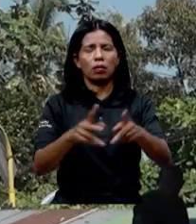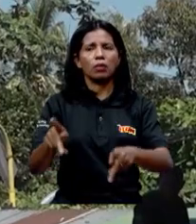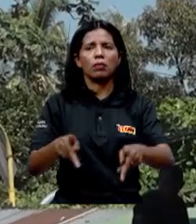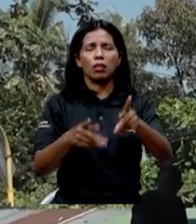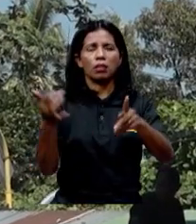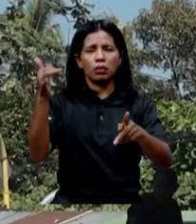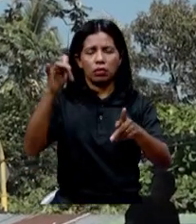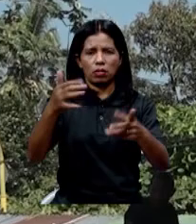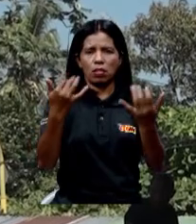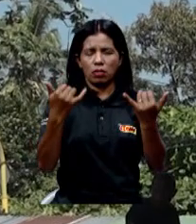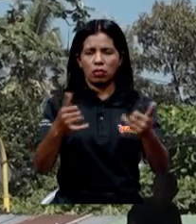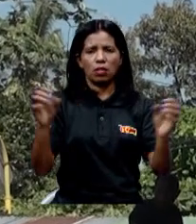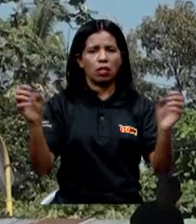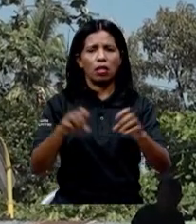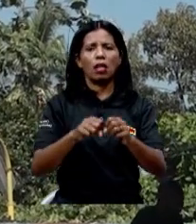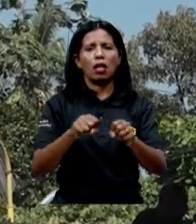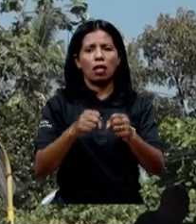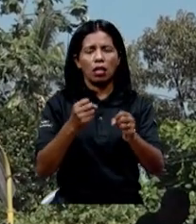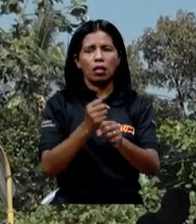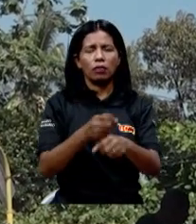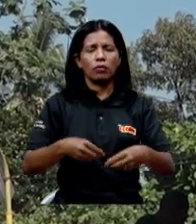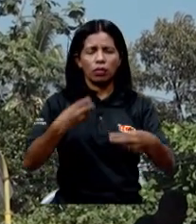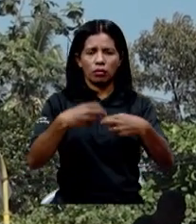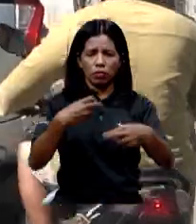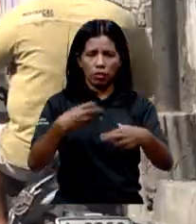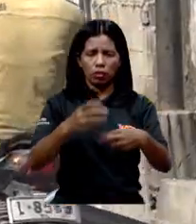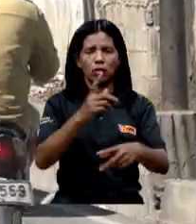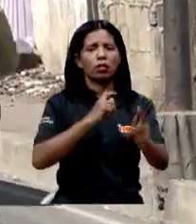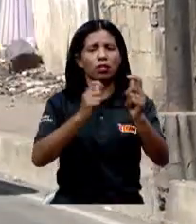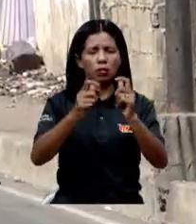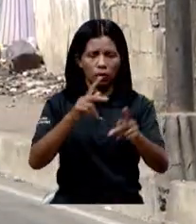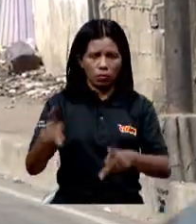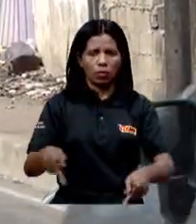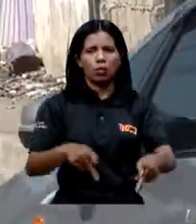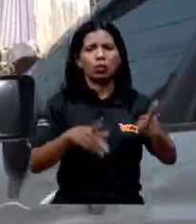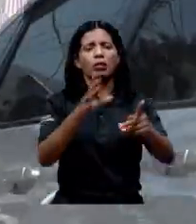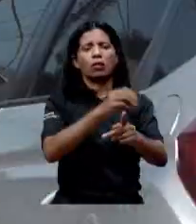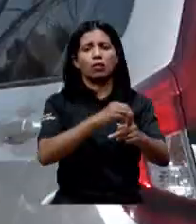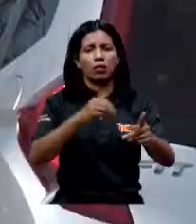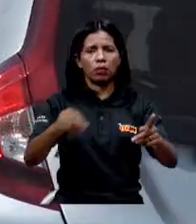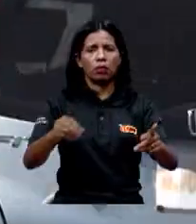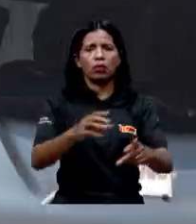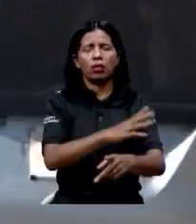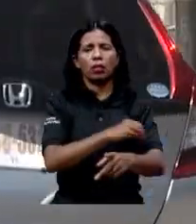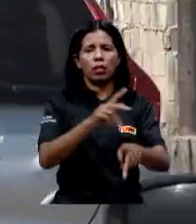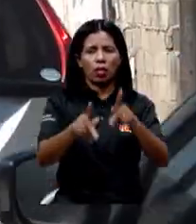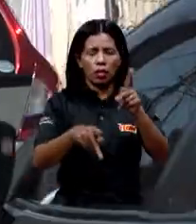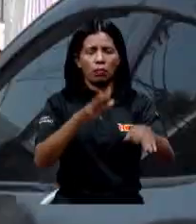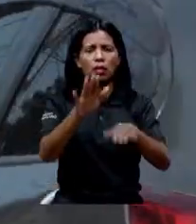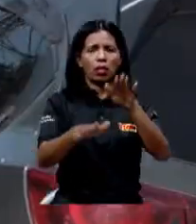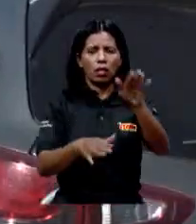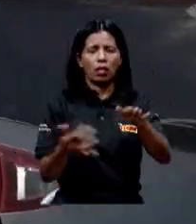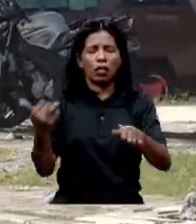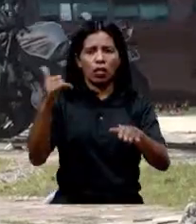dirilaran, maioria la funciona, pode foi impacto ba movimento transporte público, não privado sira, liliu emalawa em sira